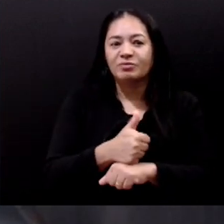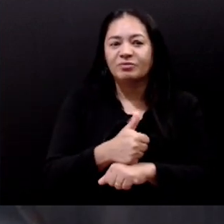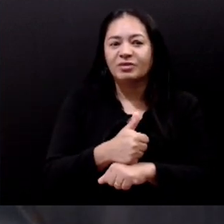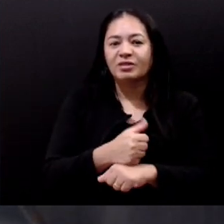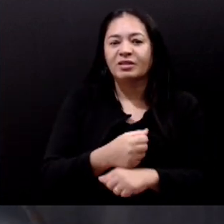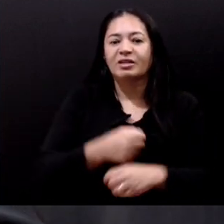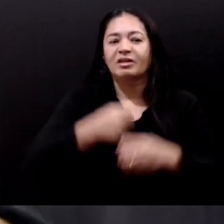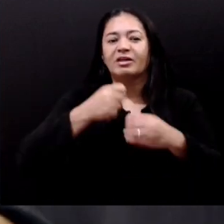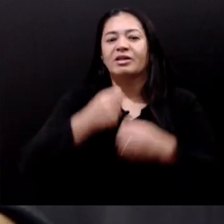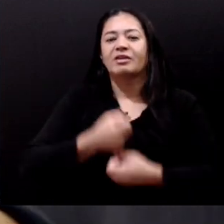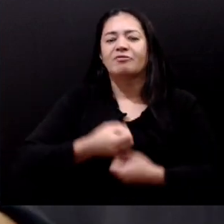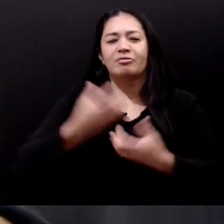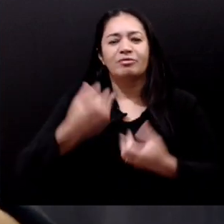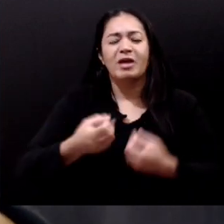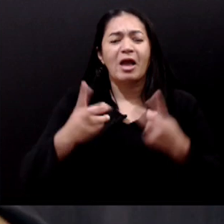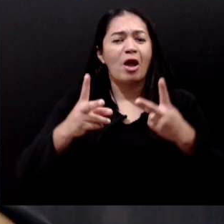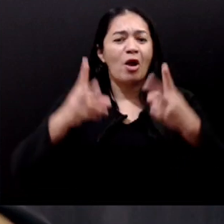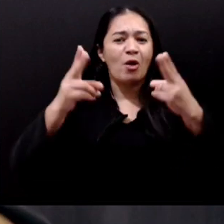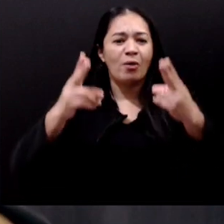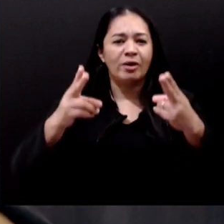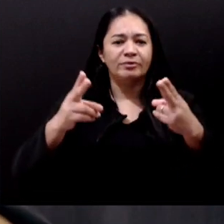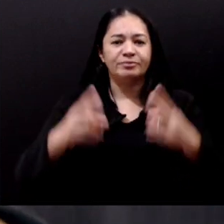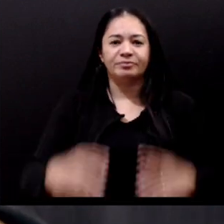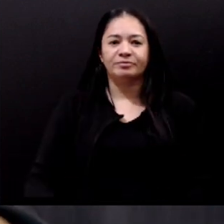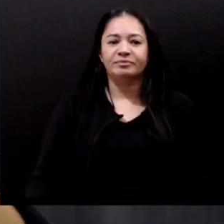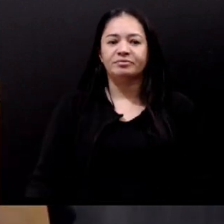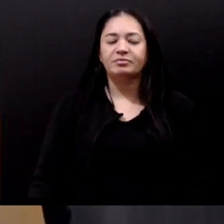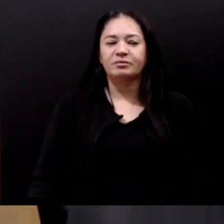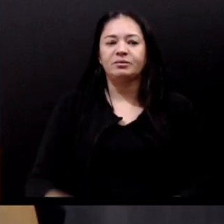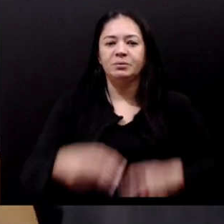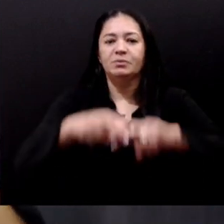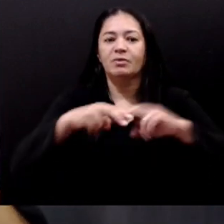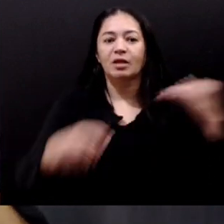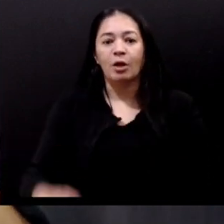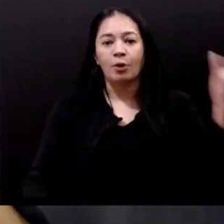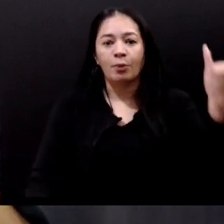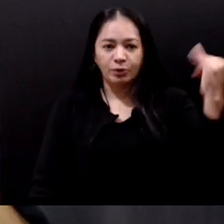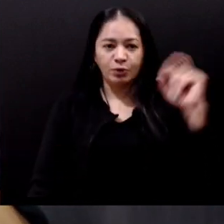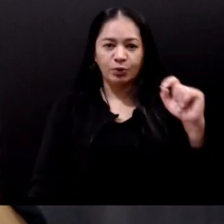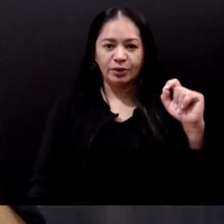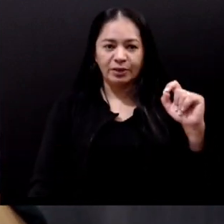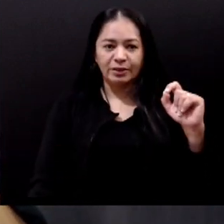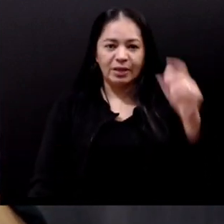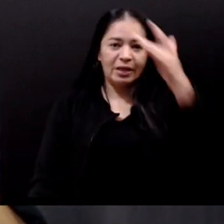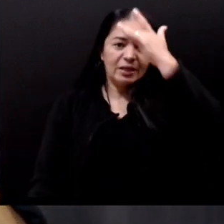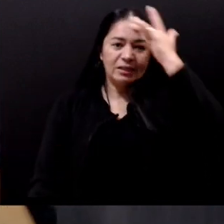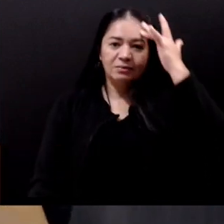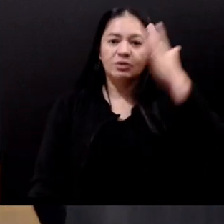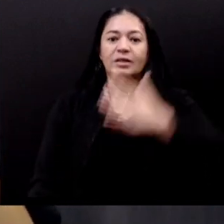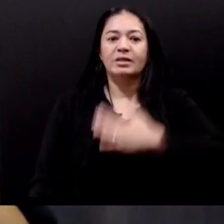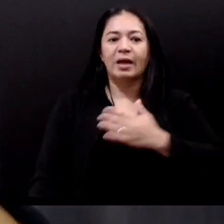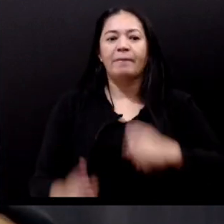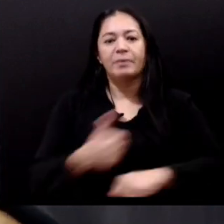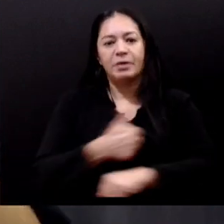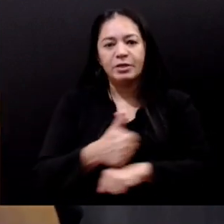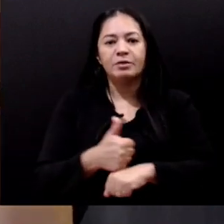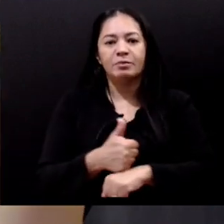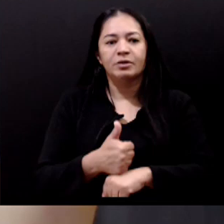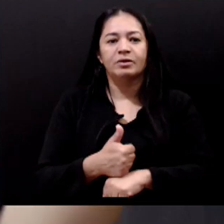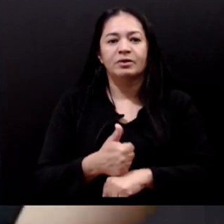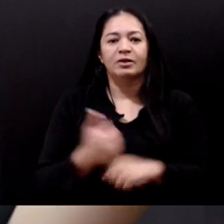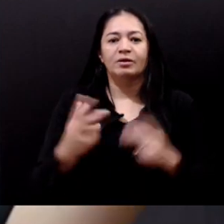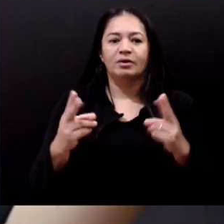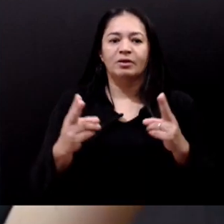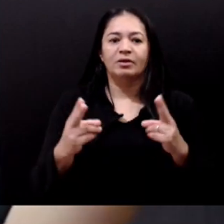isso que eu bato muito na tecla da importância de também as pessoas da minha profissão, que são os nutricionistas, terem essa